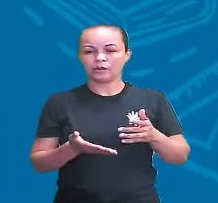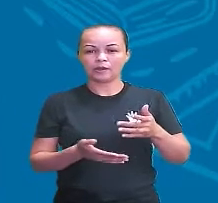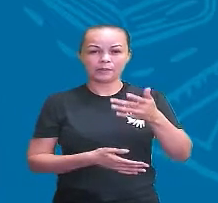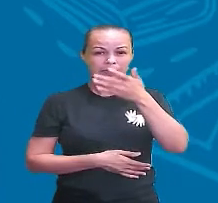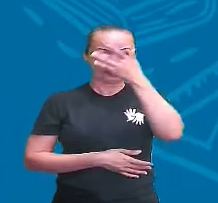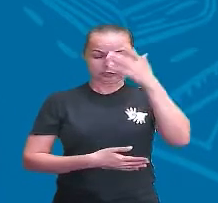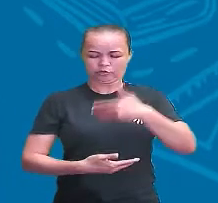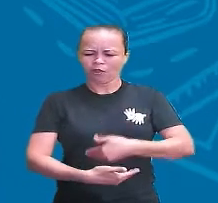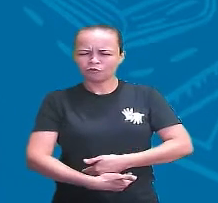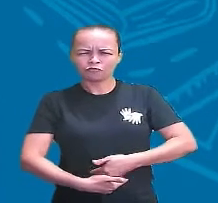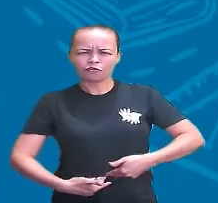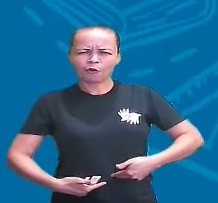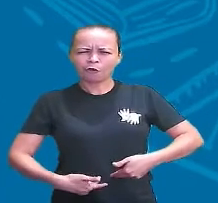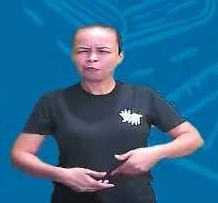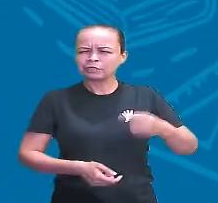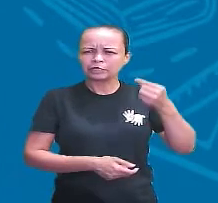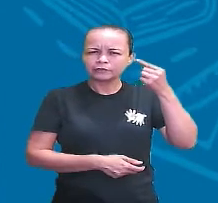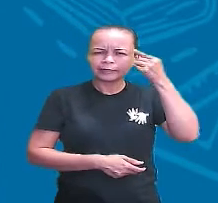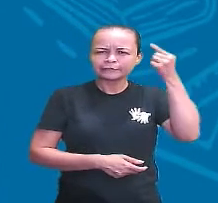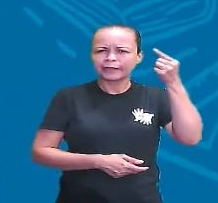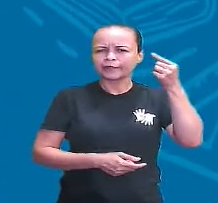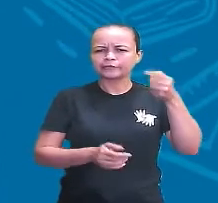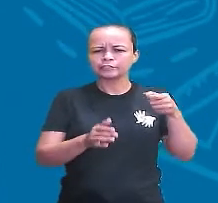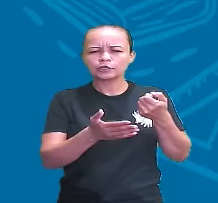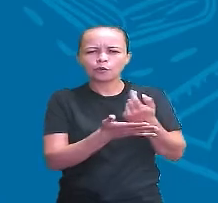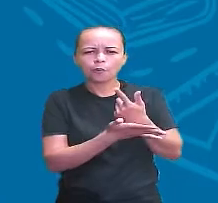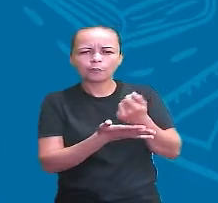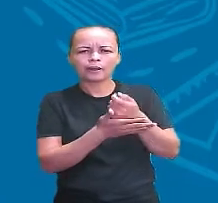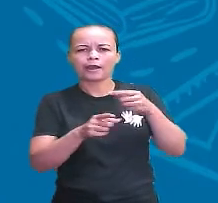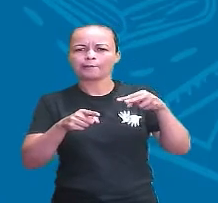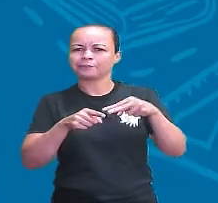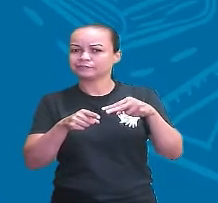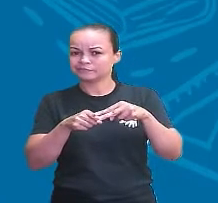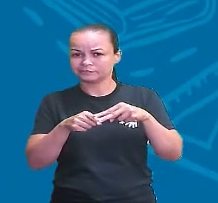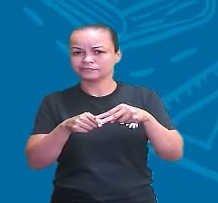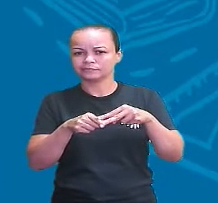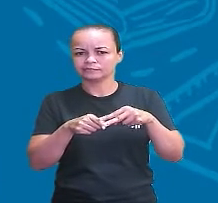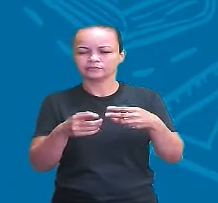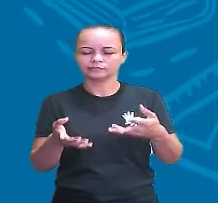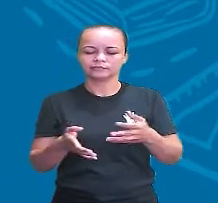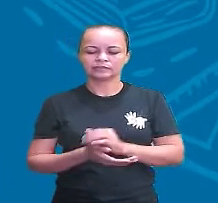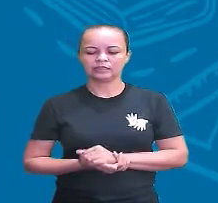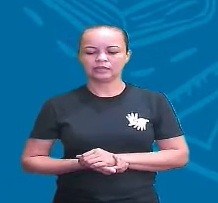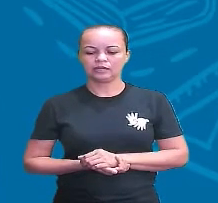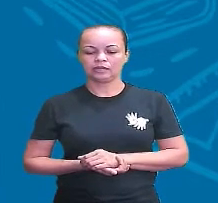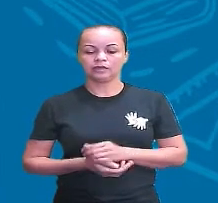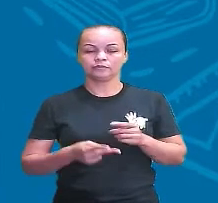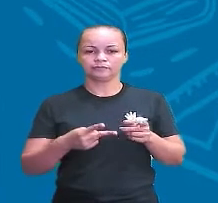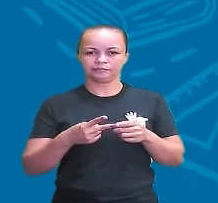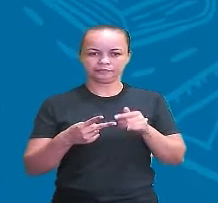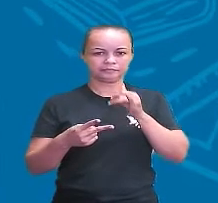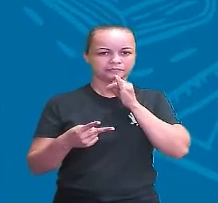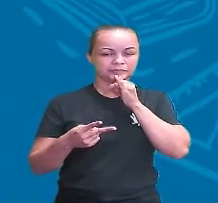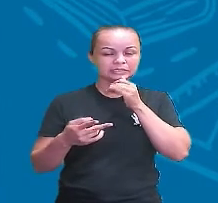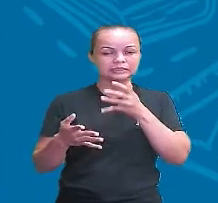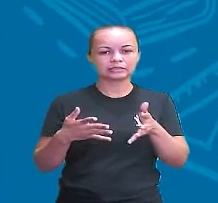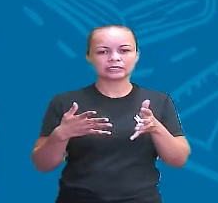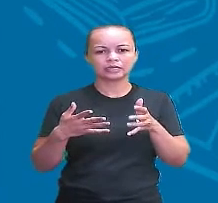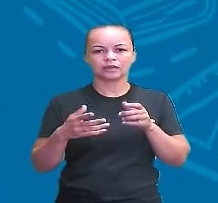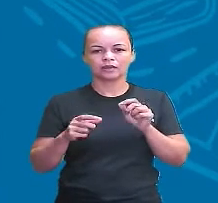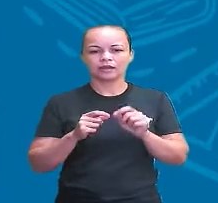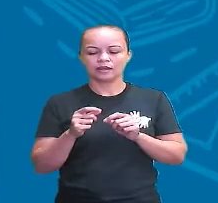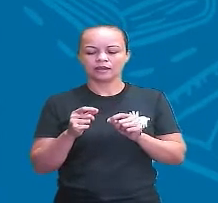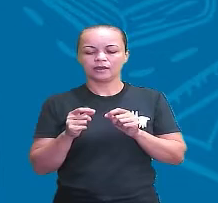de repente passou a ideia de comprar uma pizza. Depois nós temos o segundo exemplo, I've already made